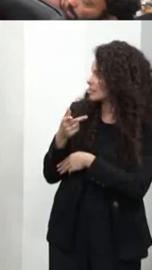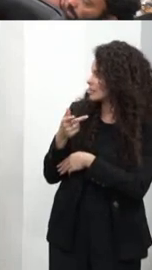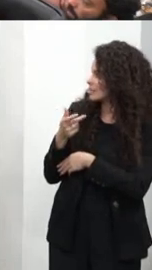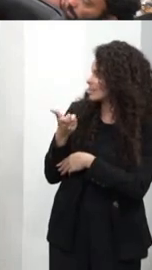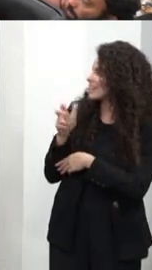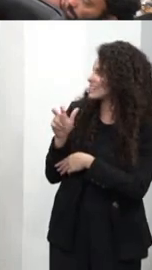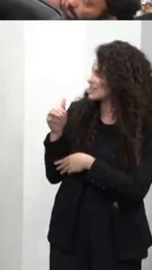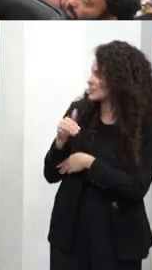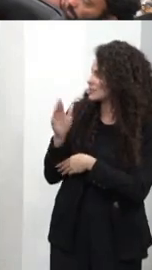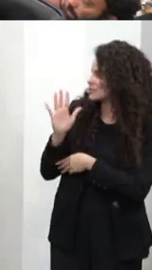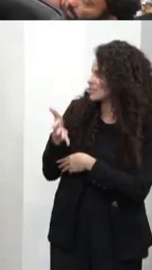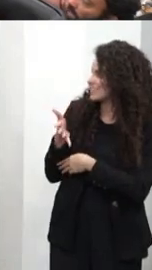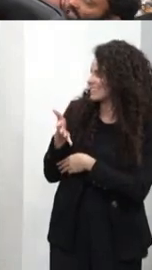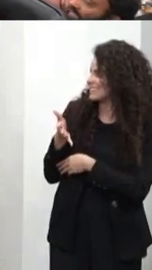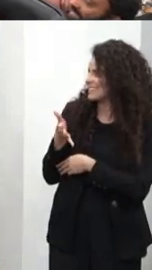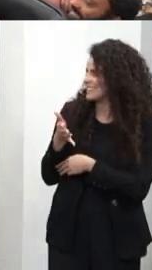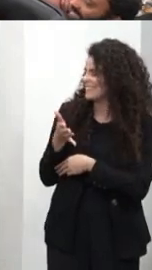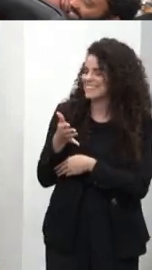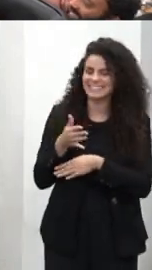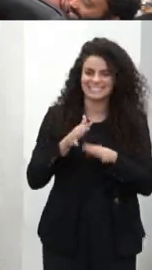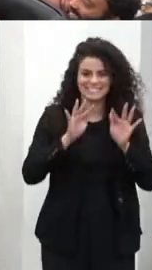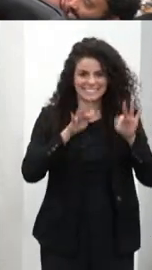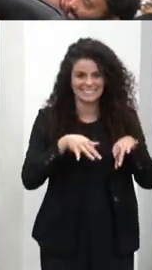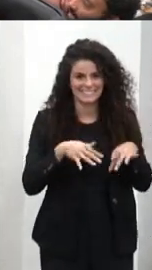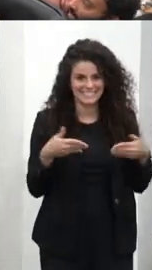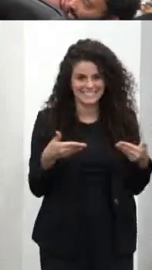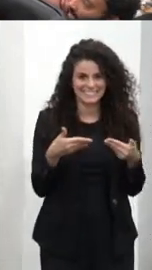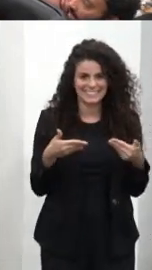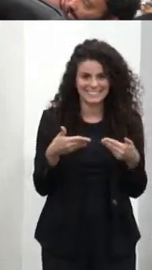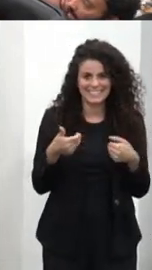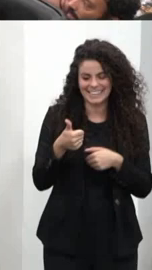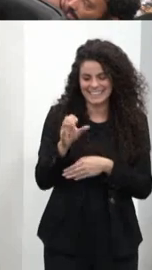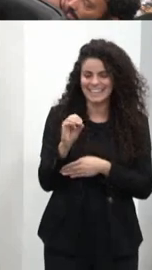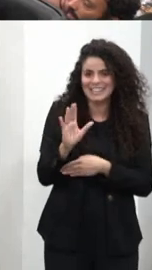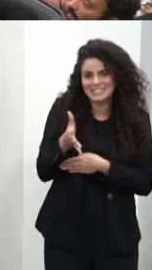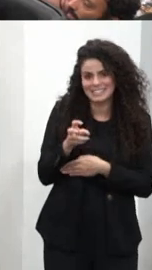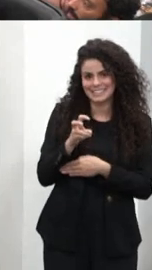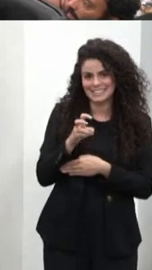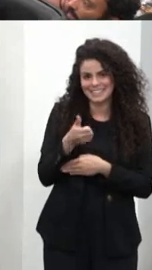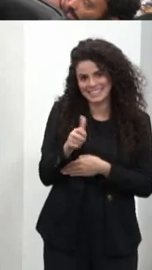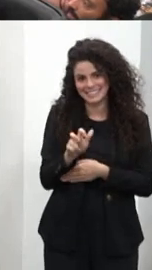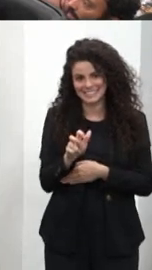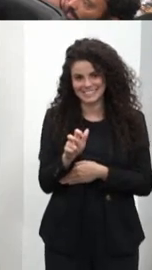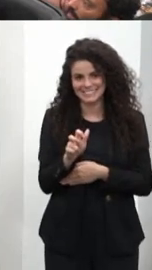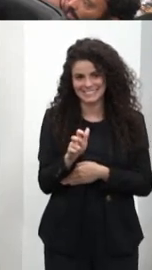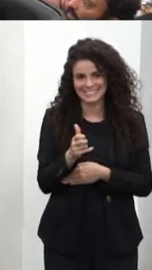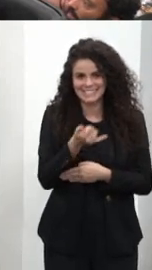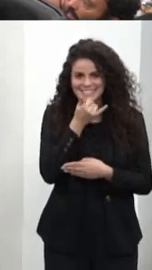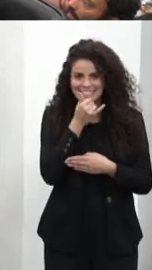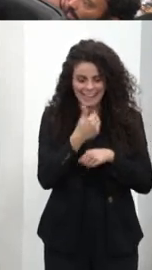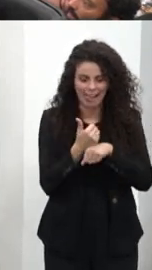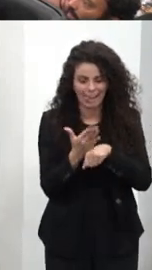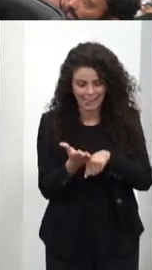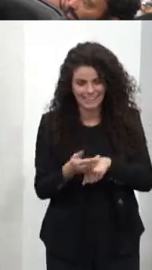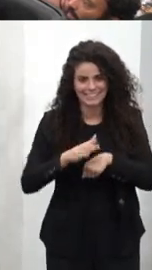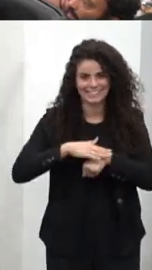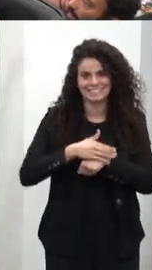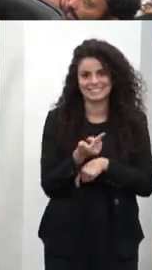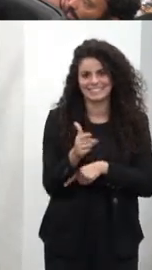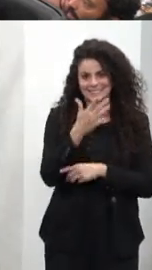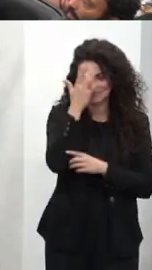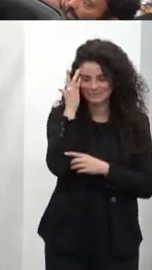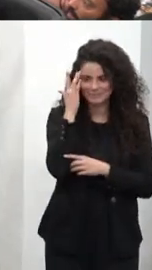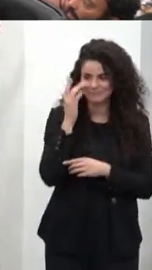15 minutos tá então tá eu vou acabar aqui era 10 aí já tá 15 desculpa invasor aqui o tempo dos outros é bom